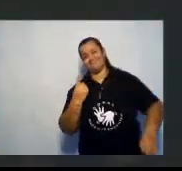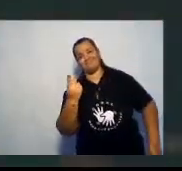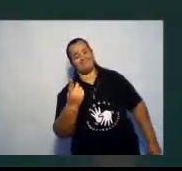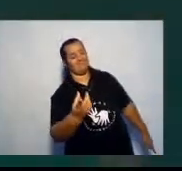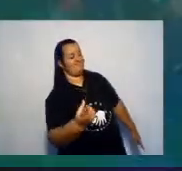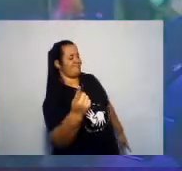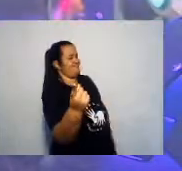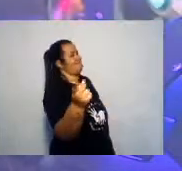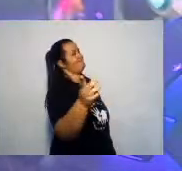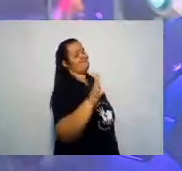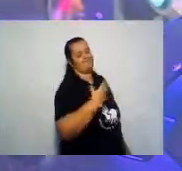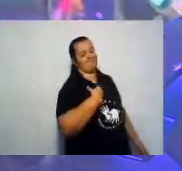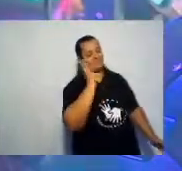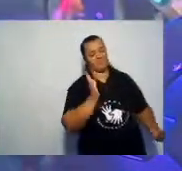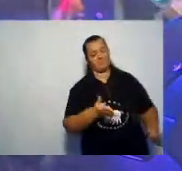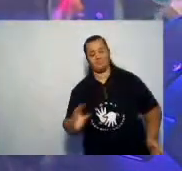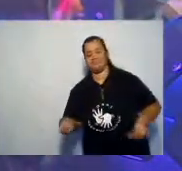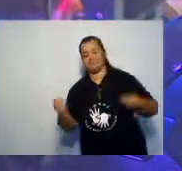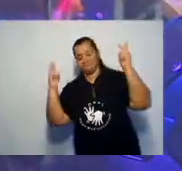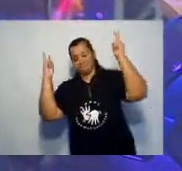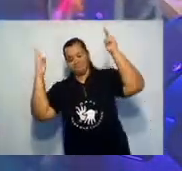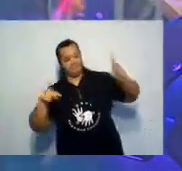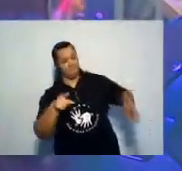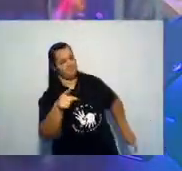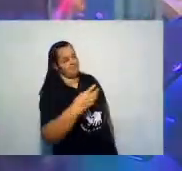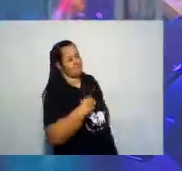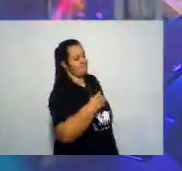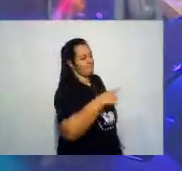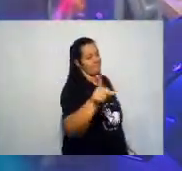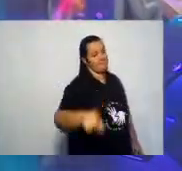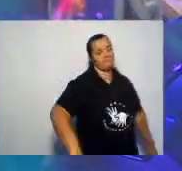dizer, mas eu já superei você.